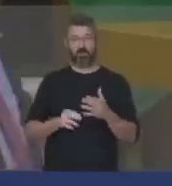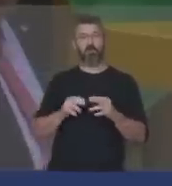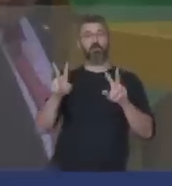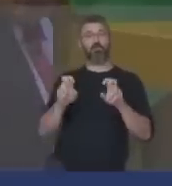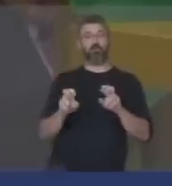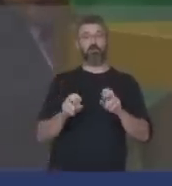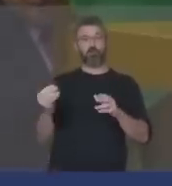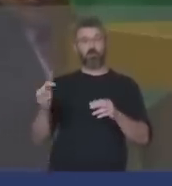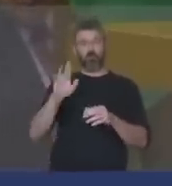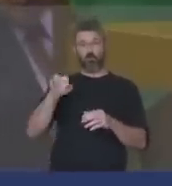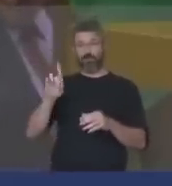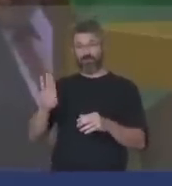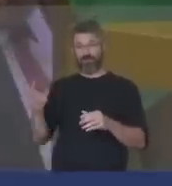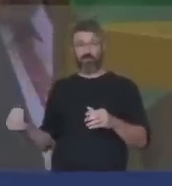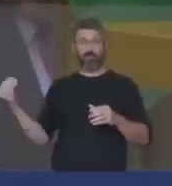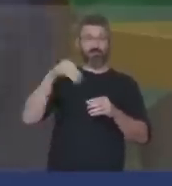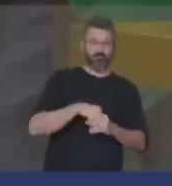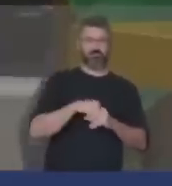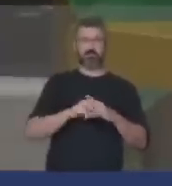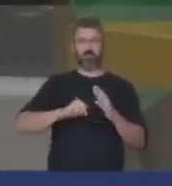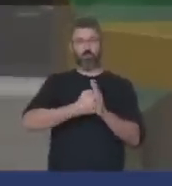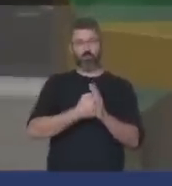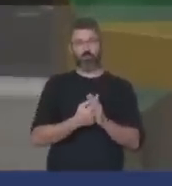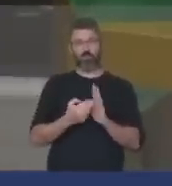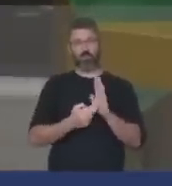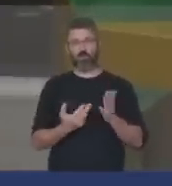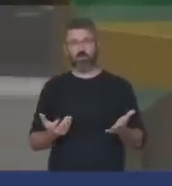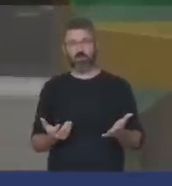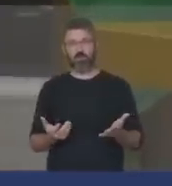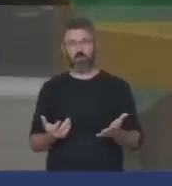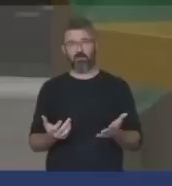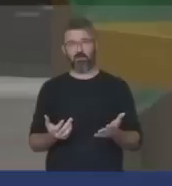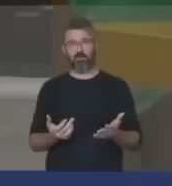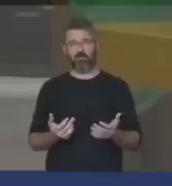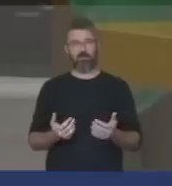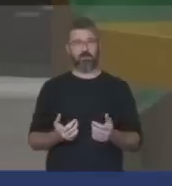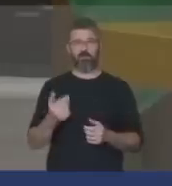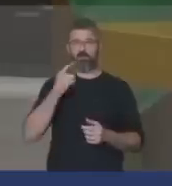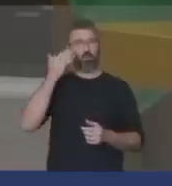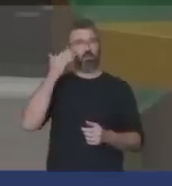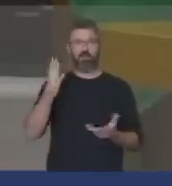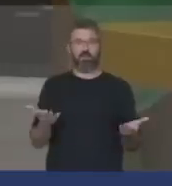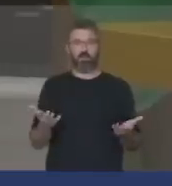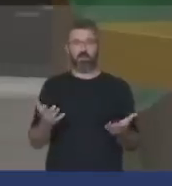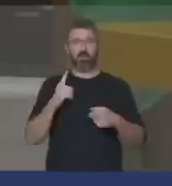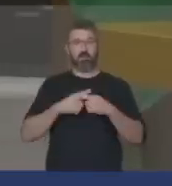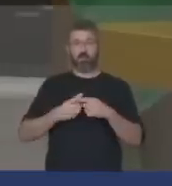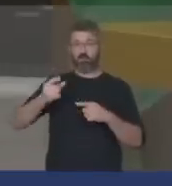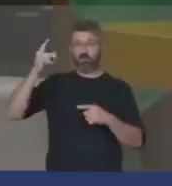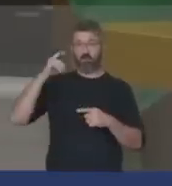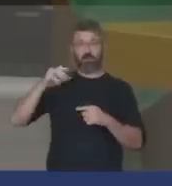à inclusão do Fundeb no arcabouço fiscal. Não conseguimos entender que desde a emenda